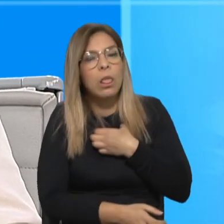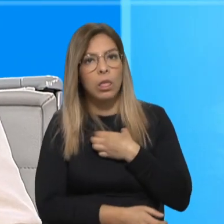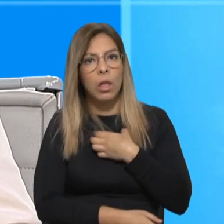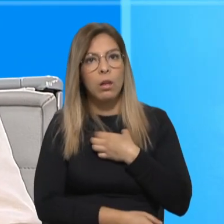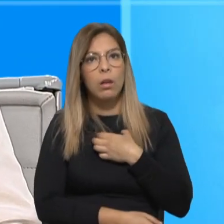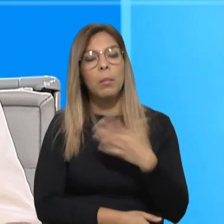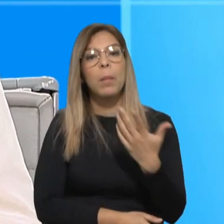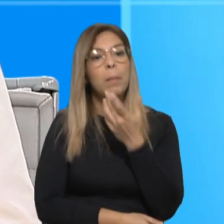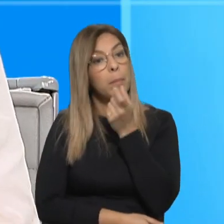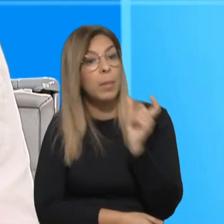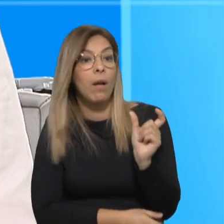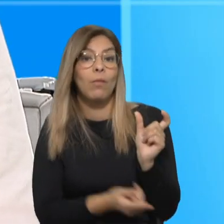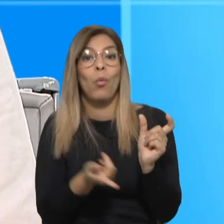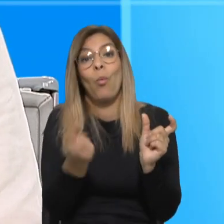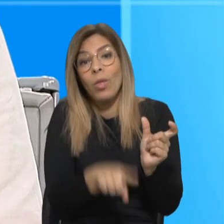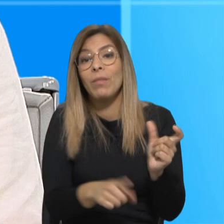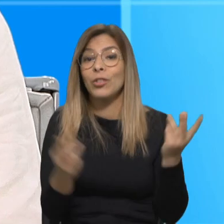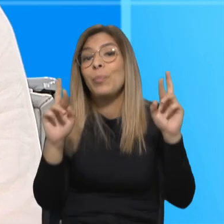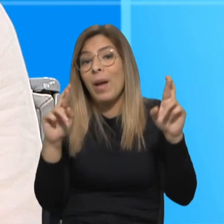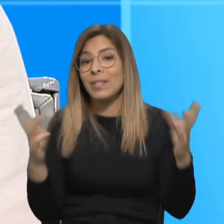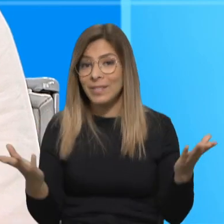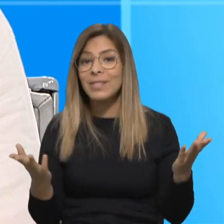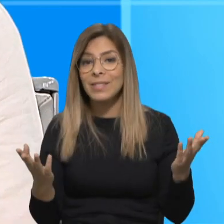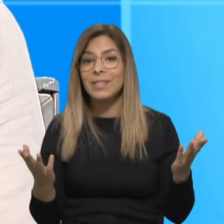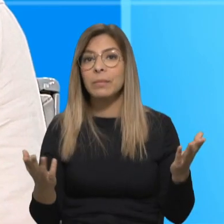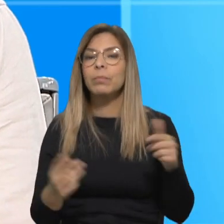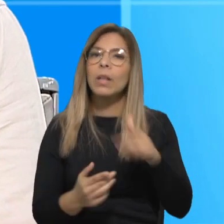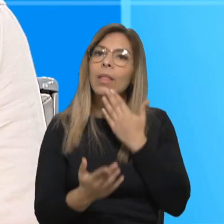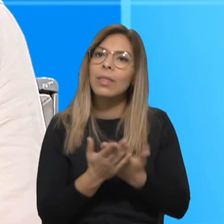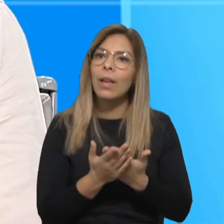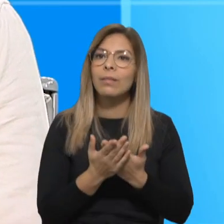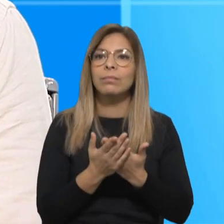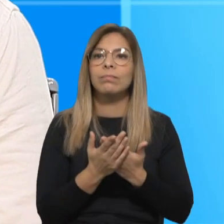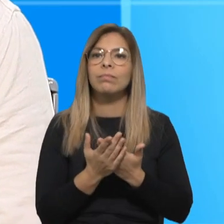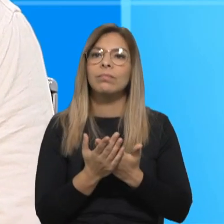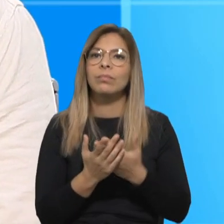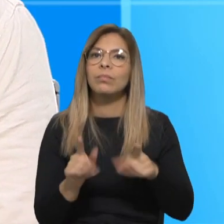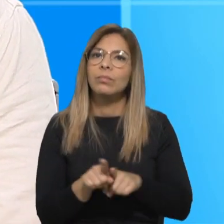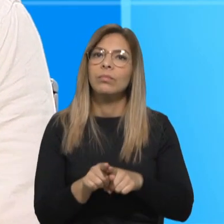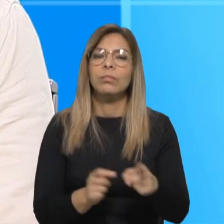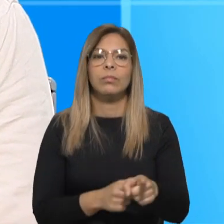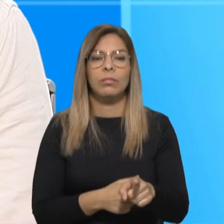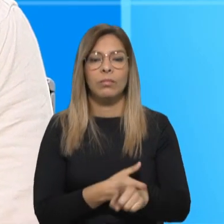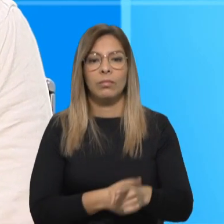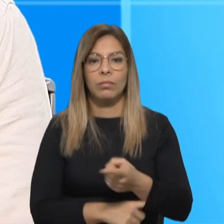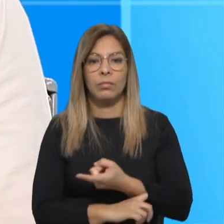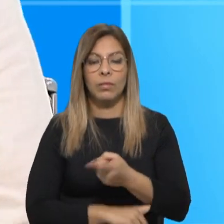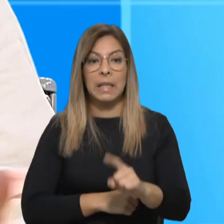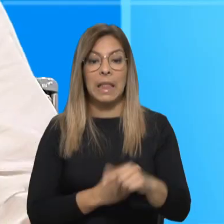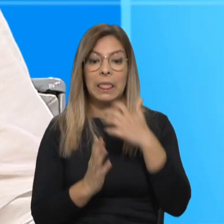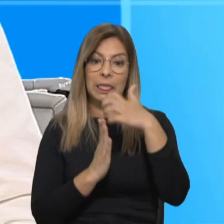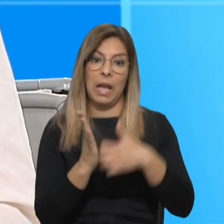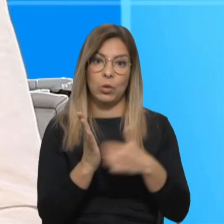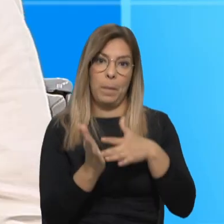palavra esperança. Pronto, é um documento que nos ajuda muito a tematizar algumas coisas. Há, por exemplo, aqui um texto do Evangelho. Claro